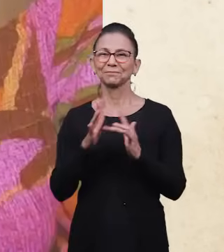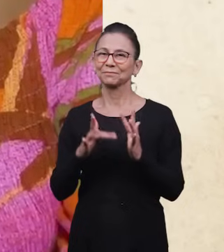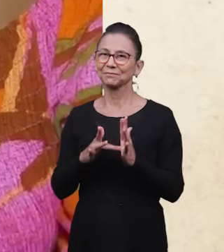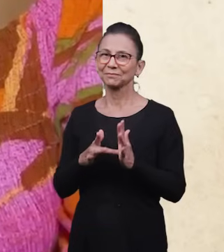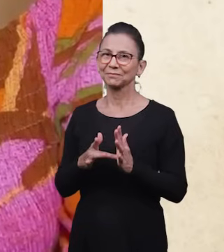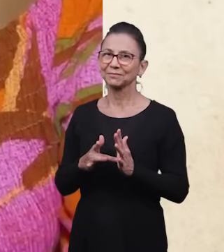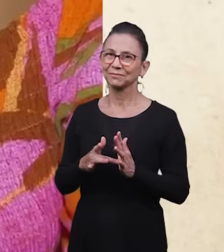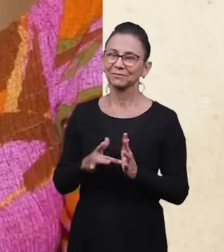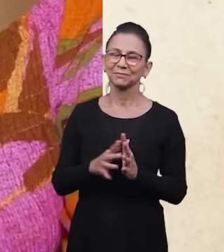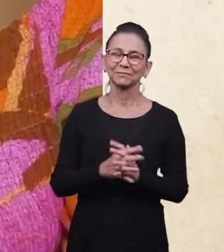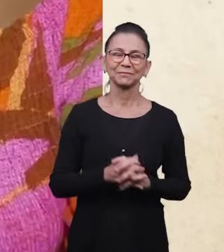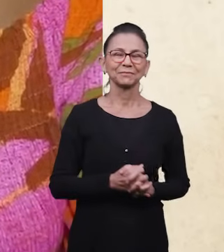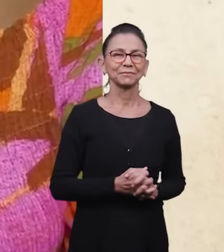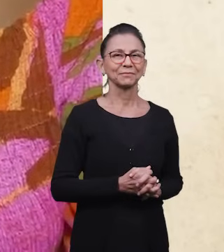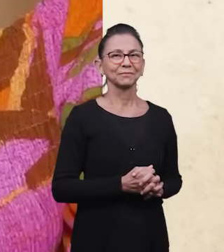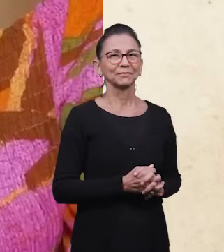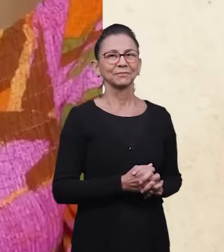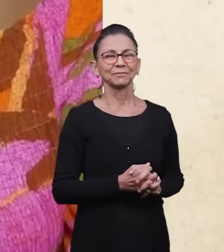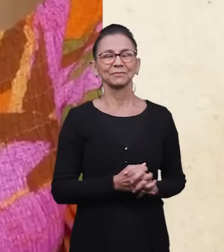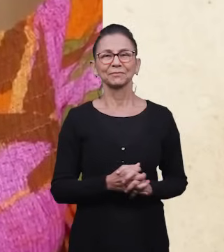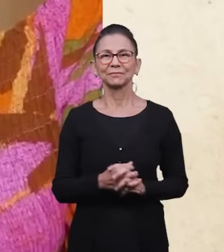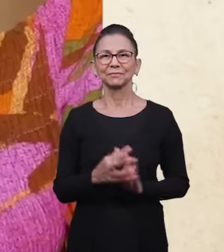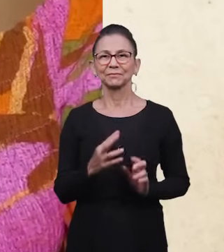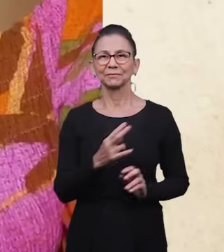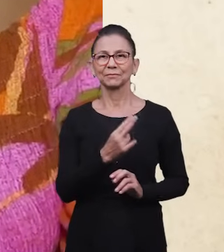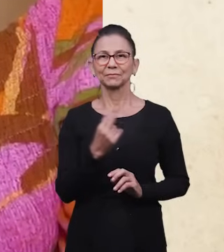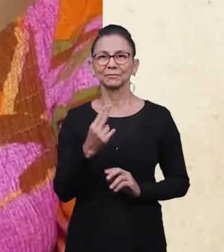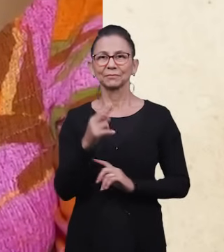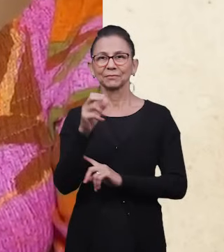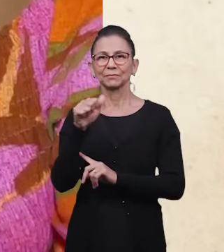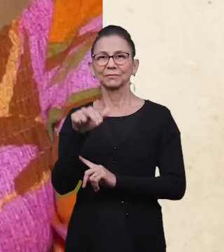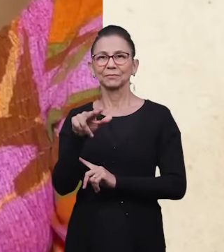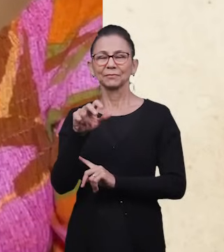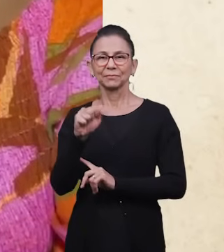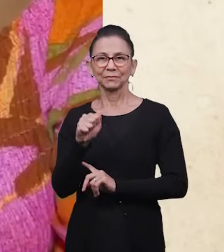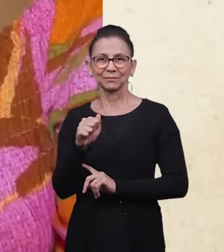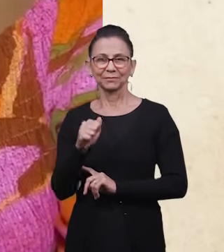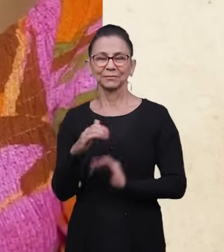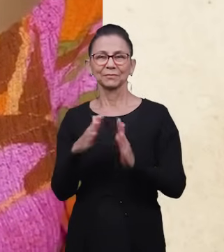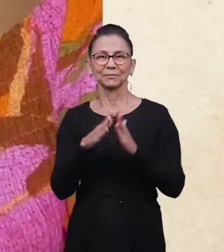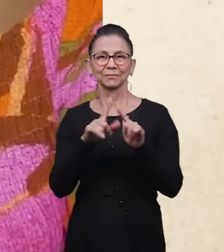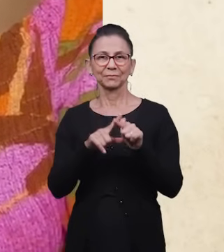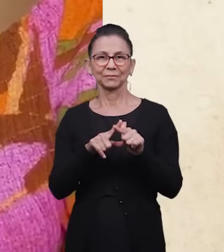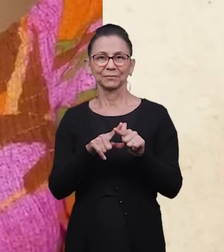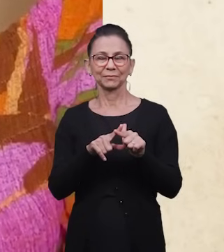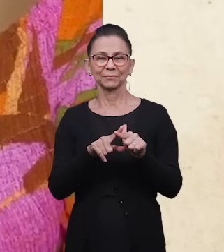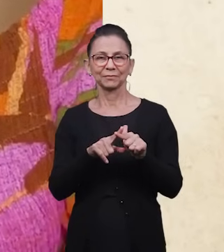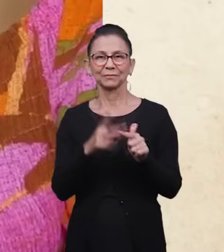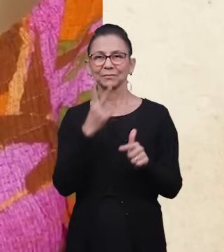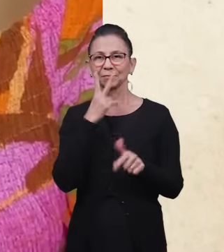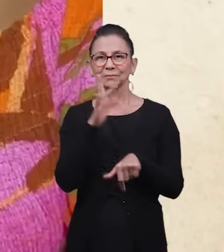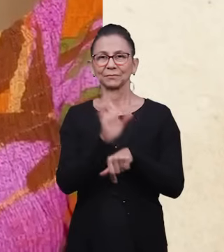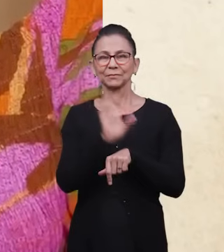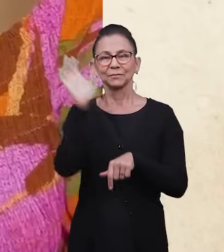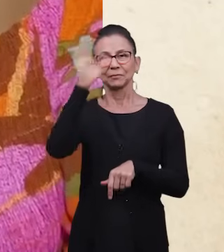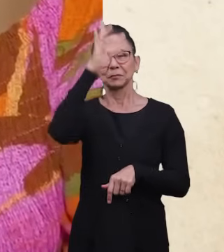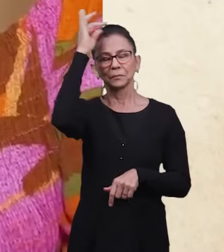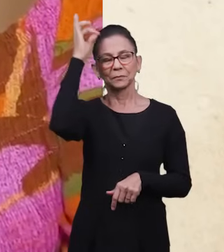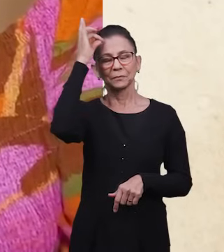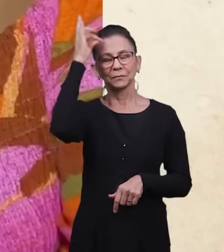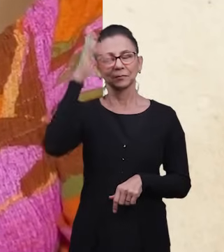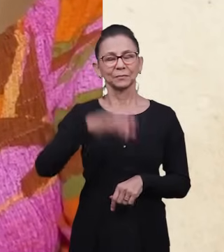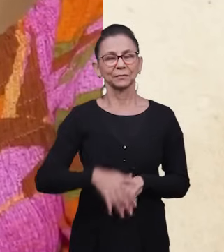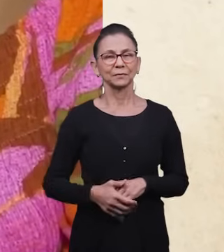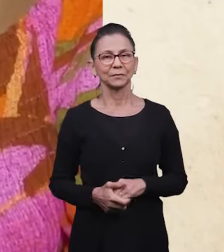A paz do Senhor Jesus. Sou a jovem Ana Késia da Igreja da Vila Rubinha em Vitória. E a minha pergunta é: quais